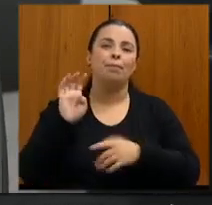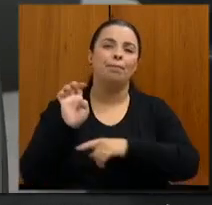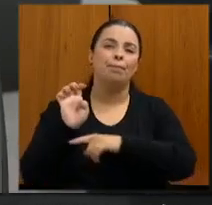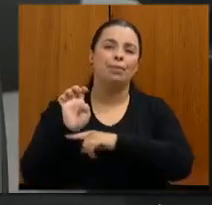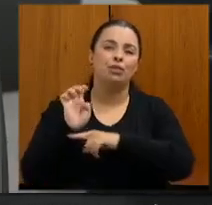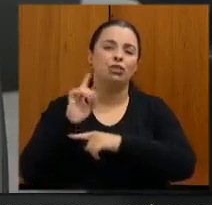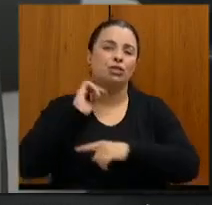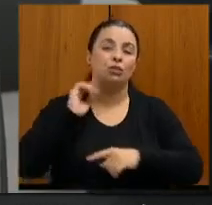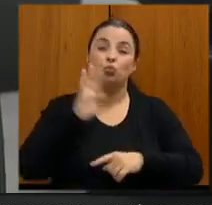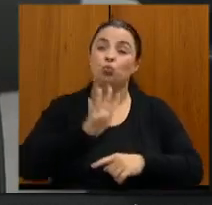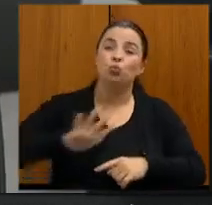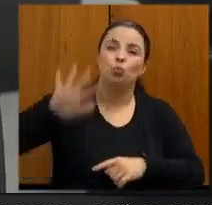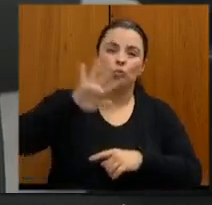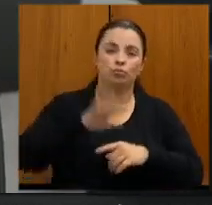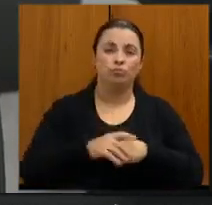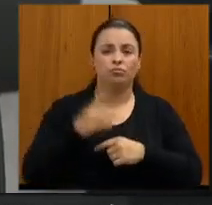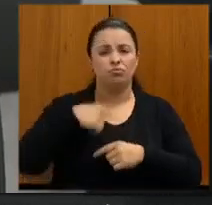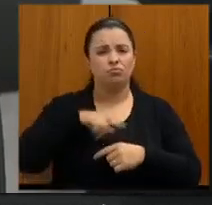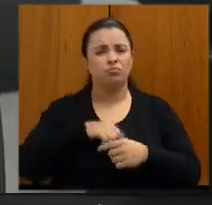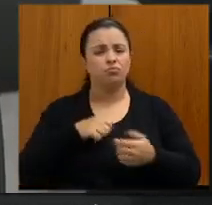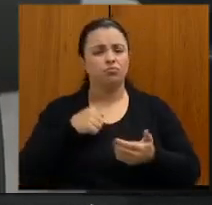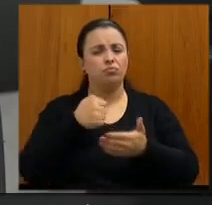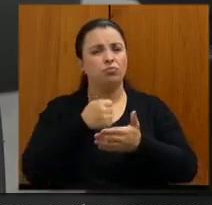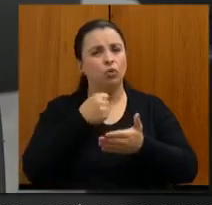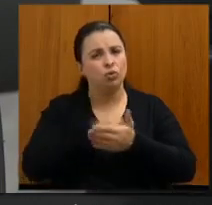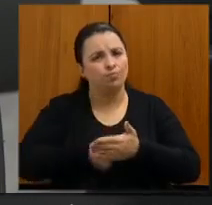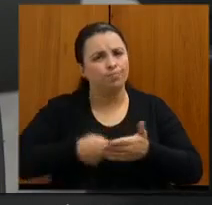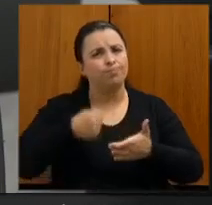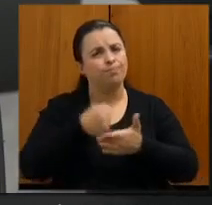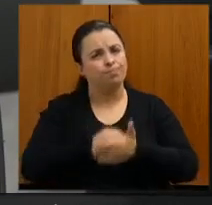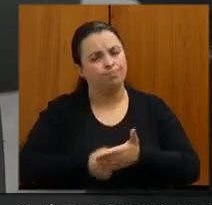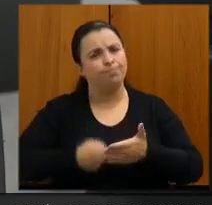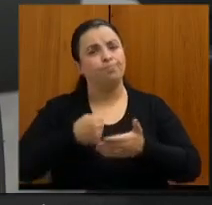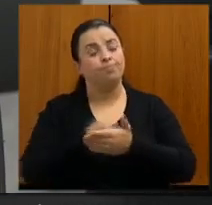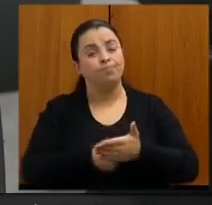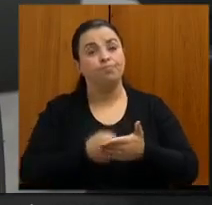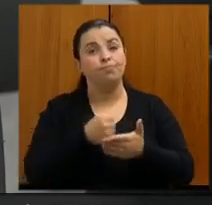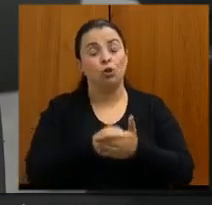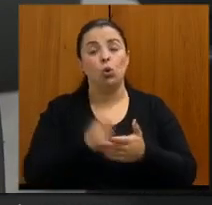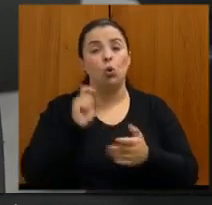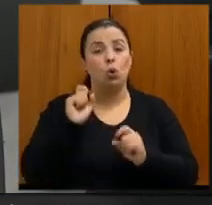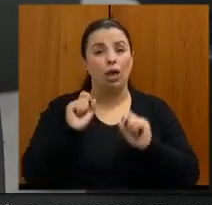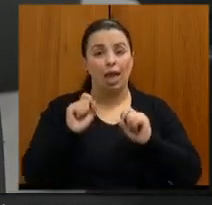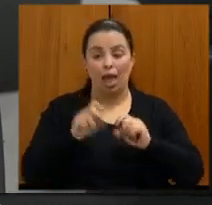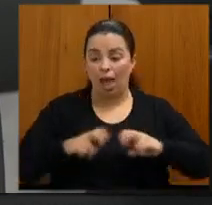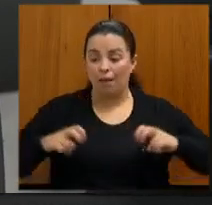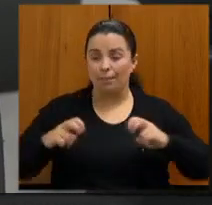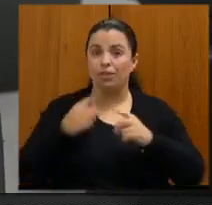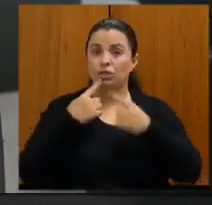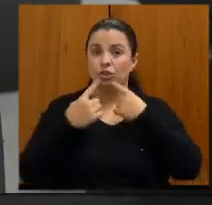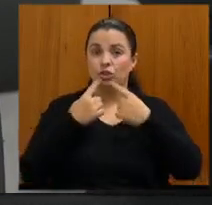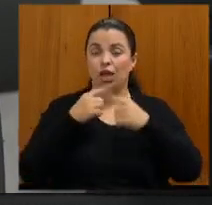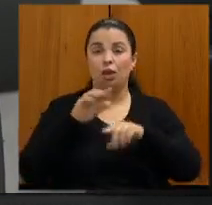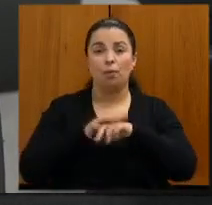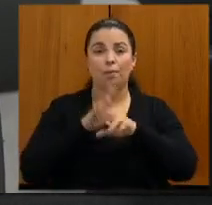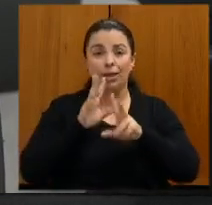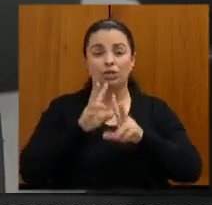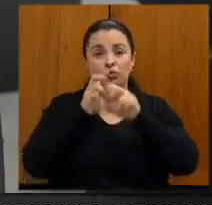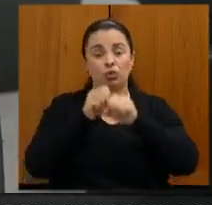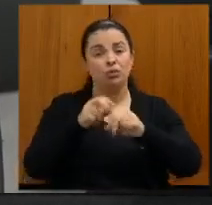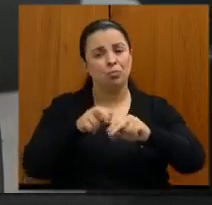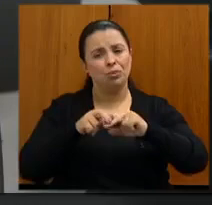aí gente luta para que fortalecer a a mesa de alugo por essa construção